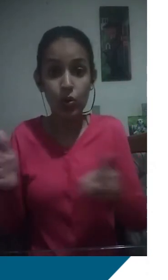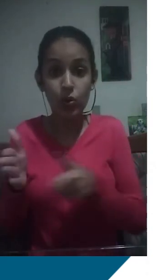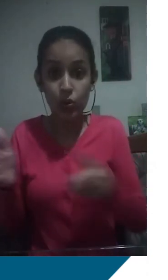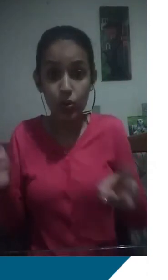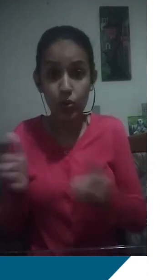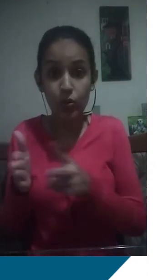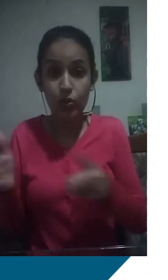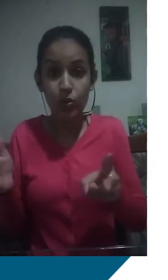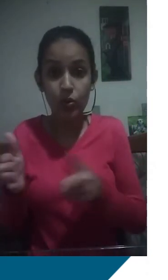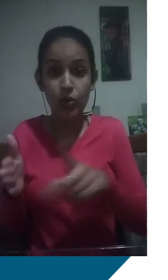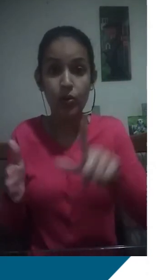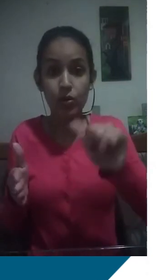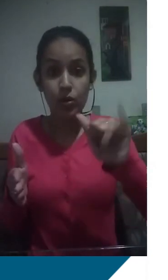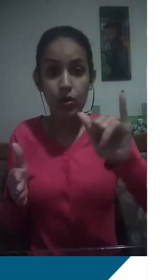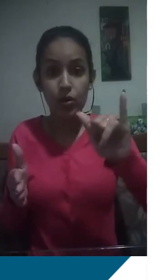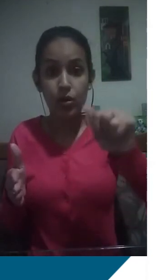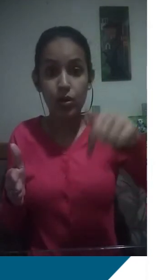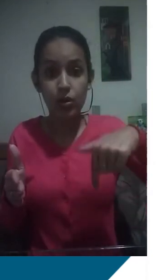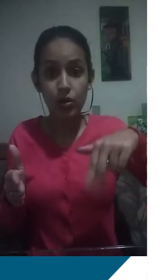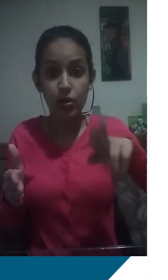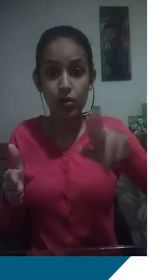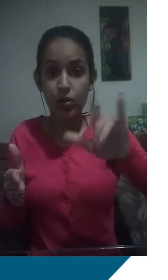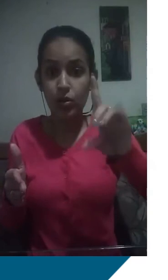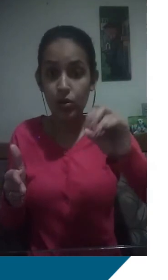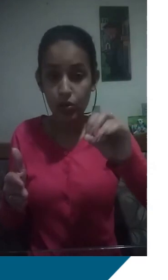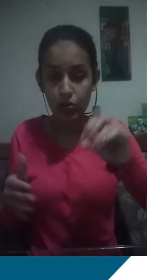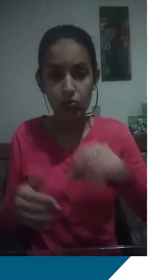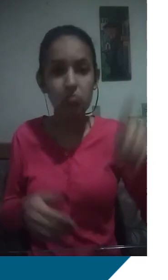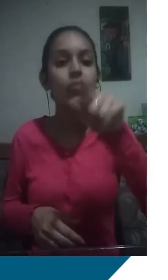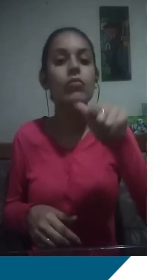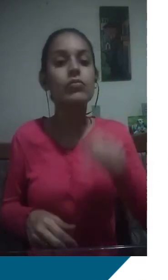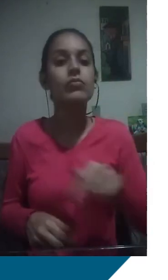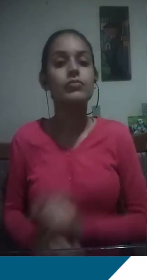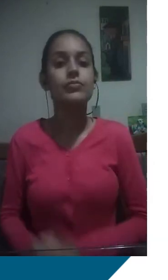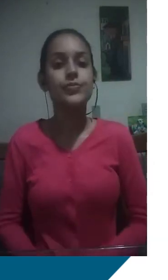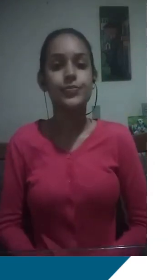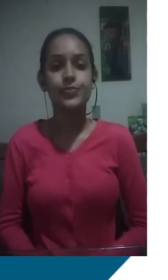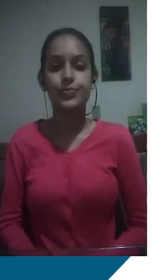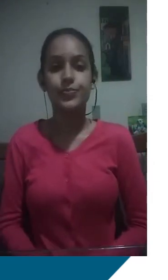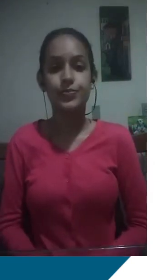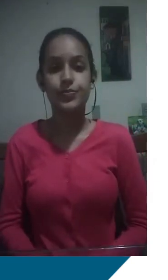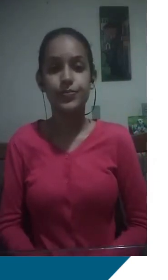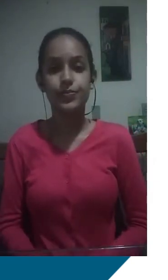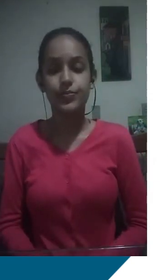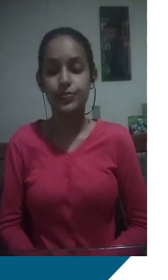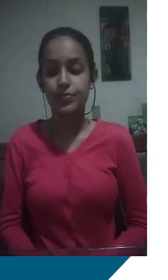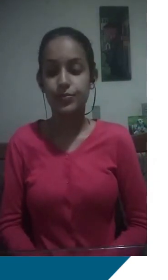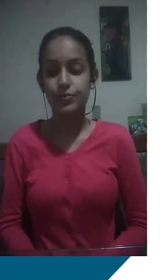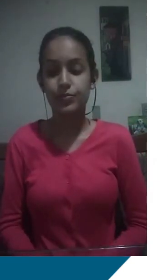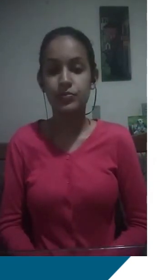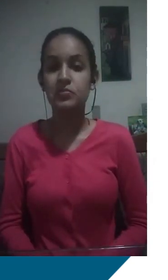a resposta para vocês é não. Por quê? Porque a gente também tem que considerar que o